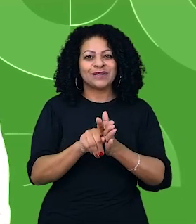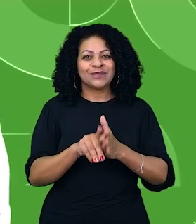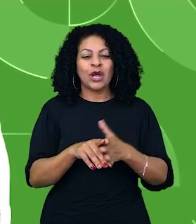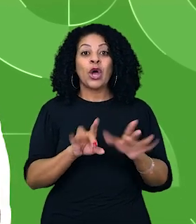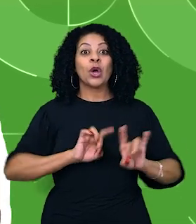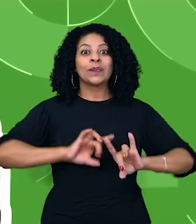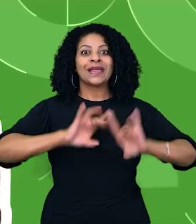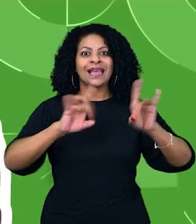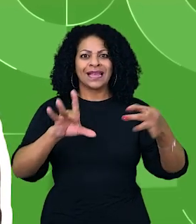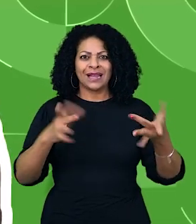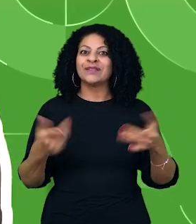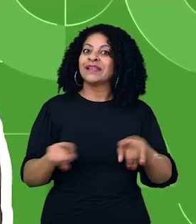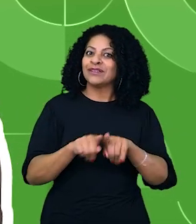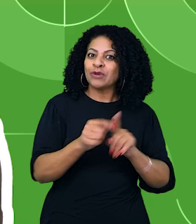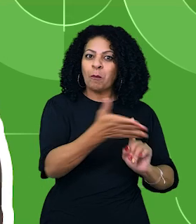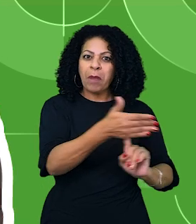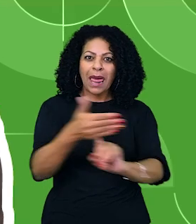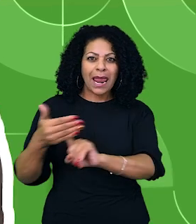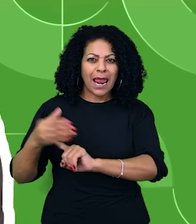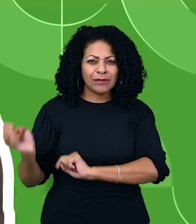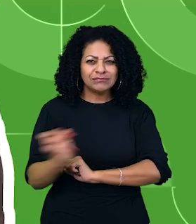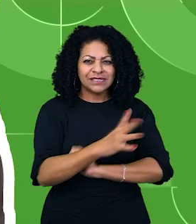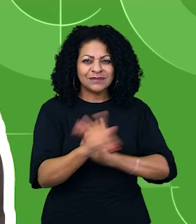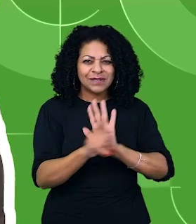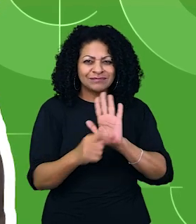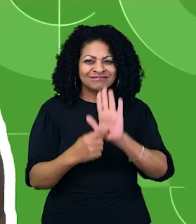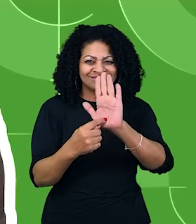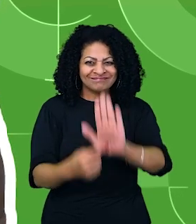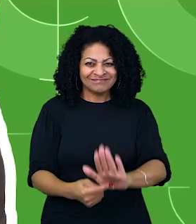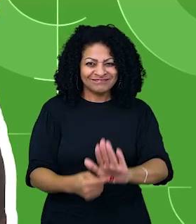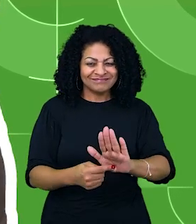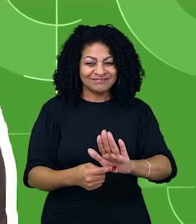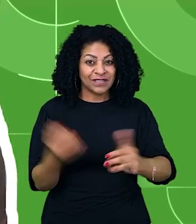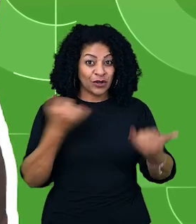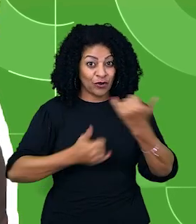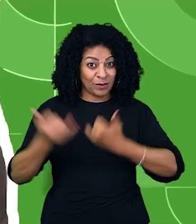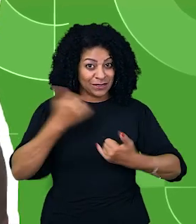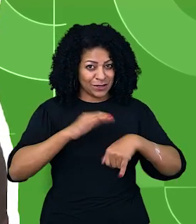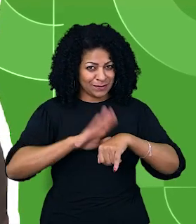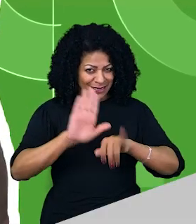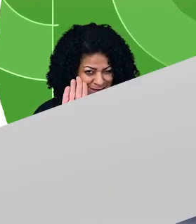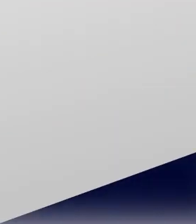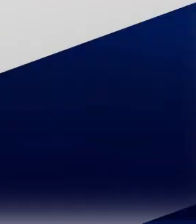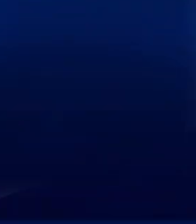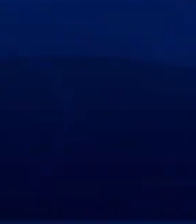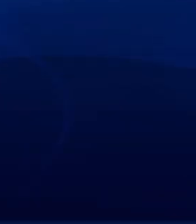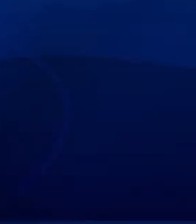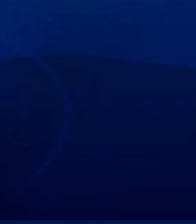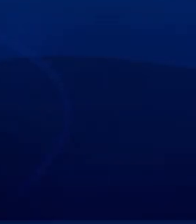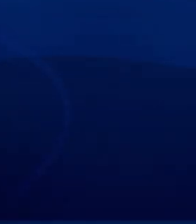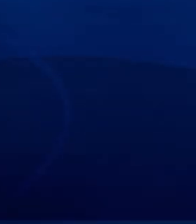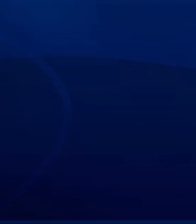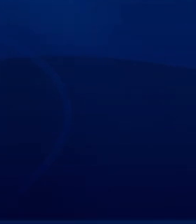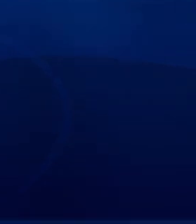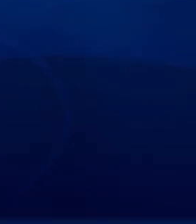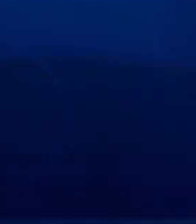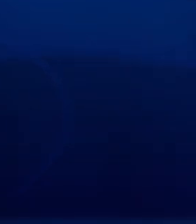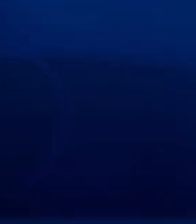pelas novas tecnologias para a promoção do trabalho decente. Mais informações em instantes.